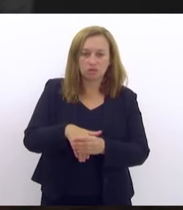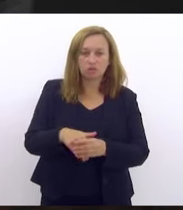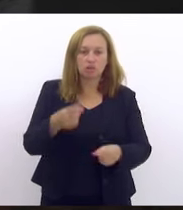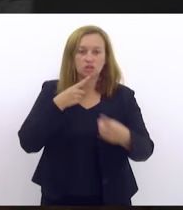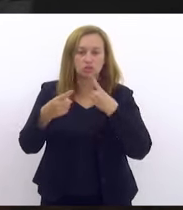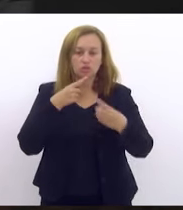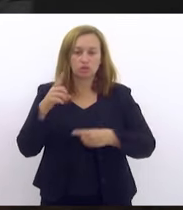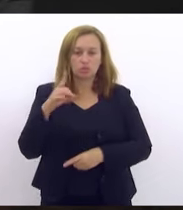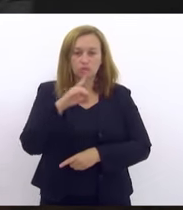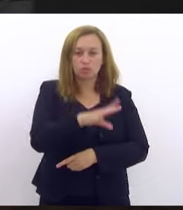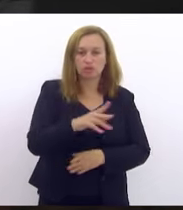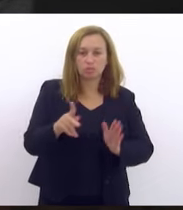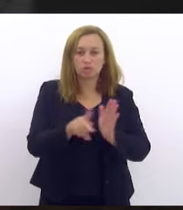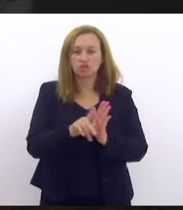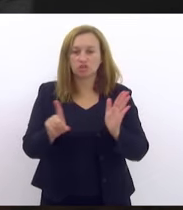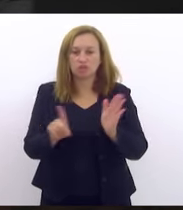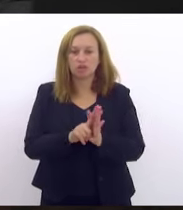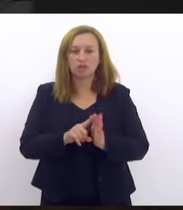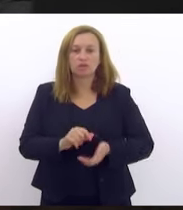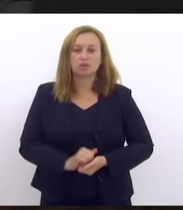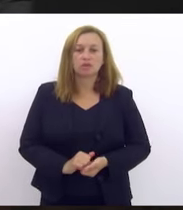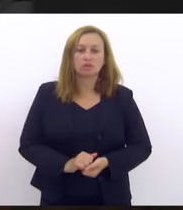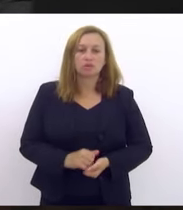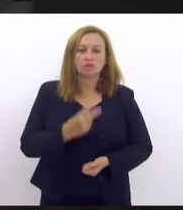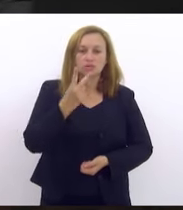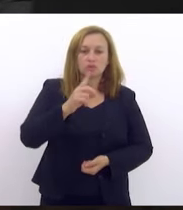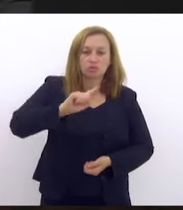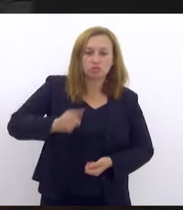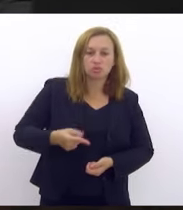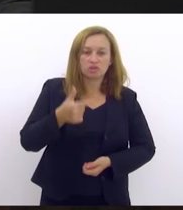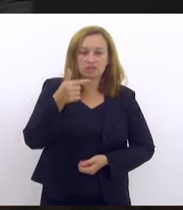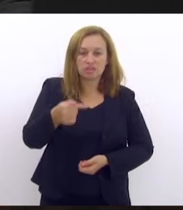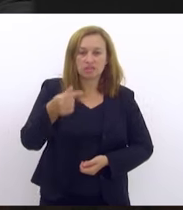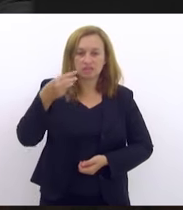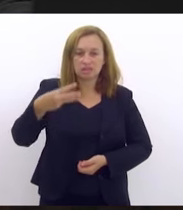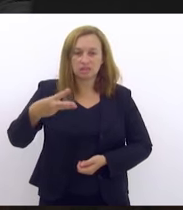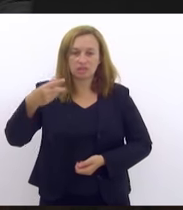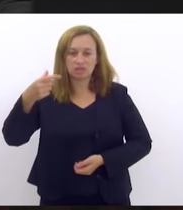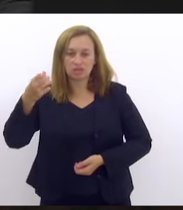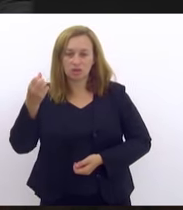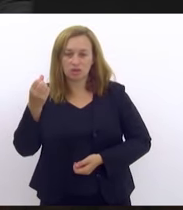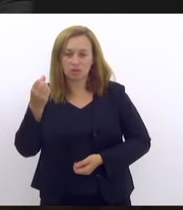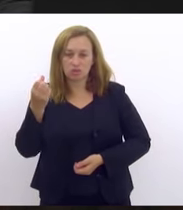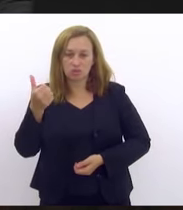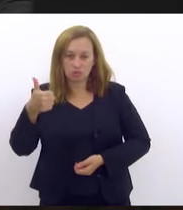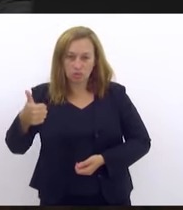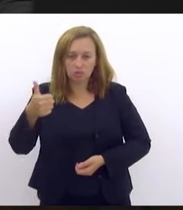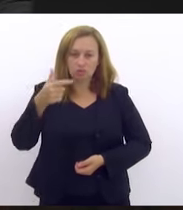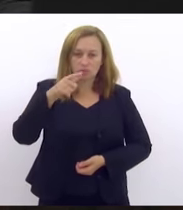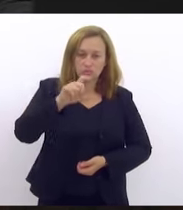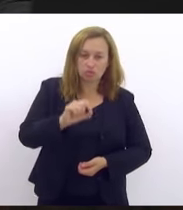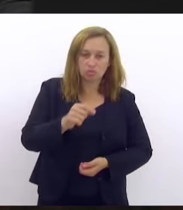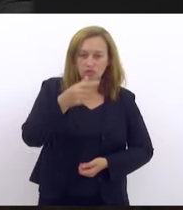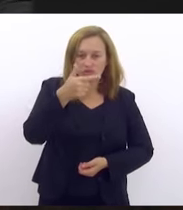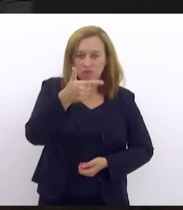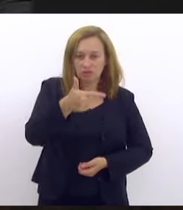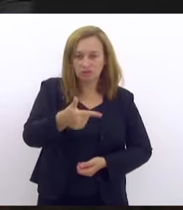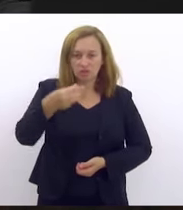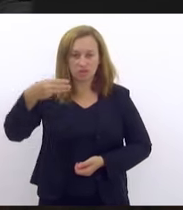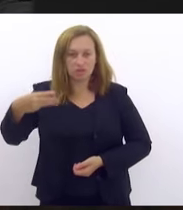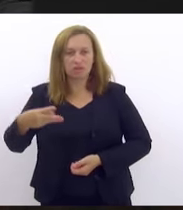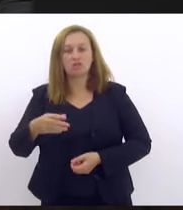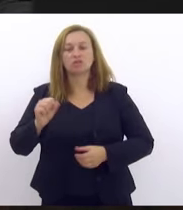discussão única, projeto de lei número 2731 de 2023, de autoria do Poder